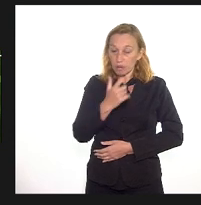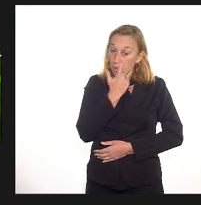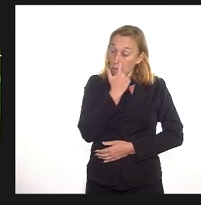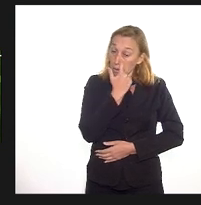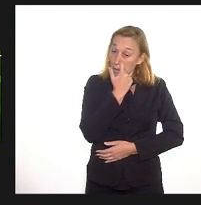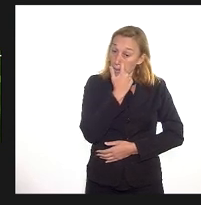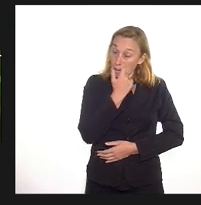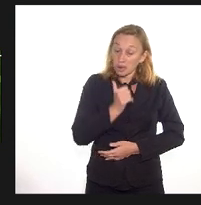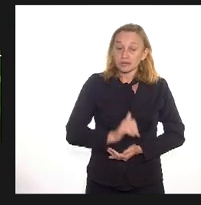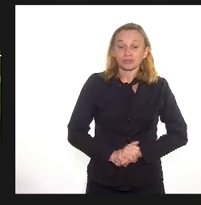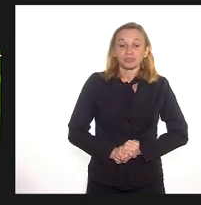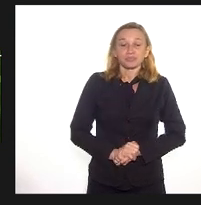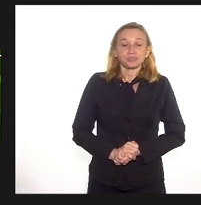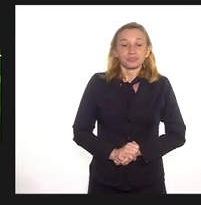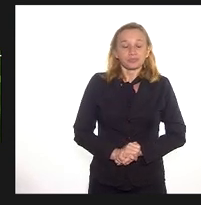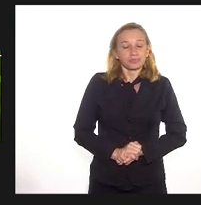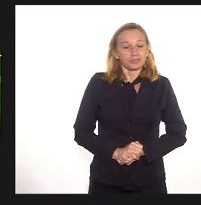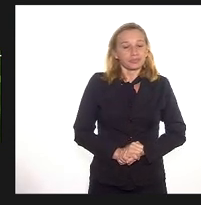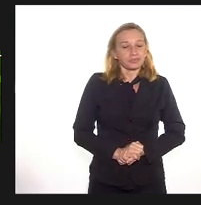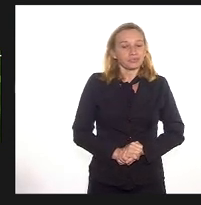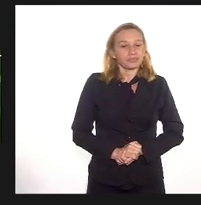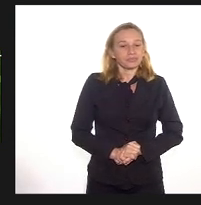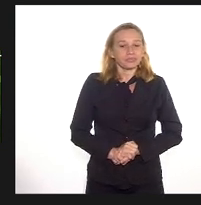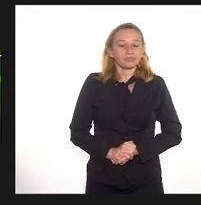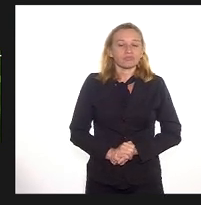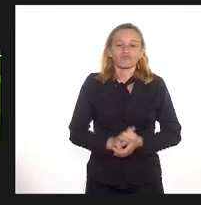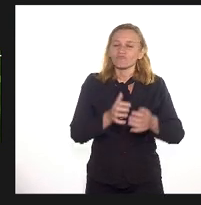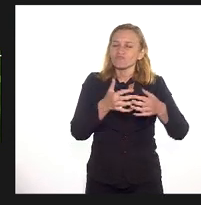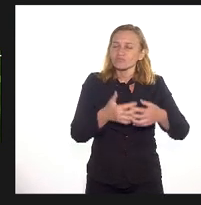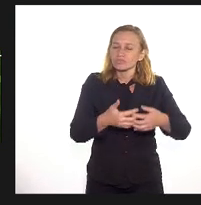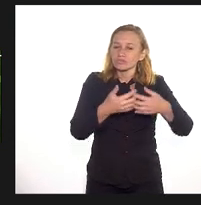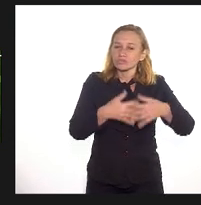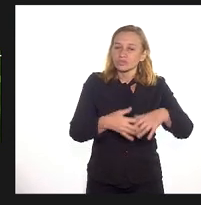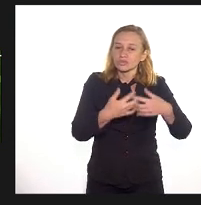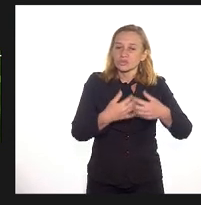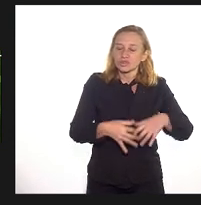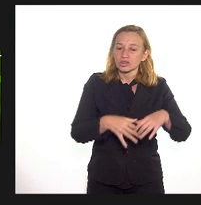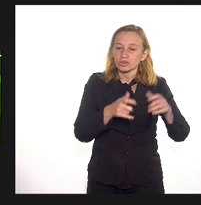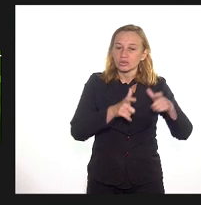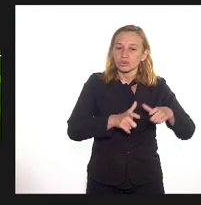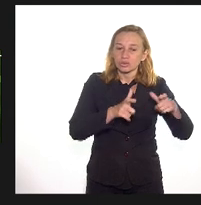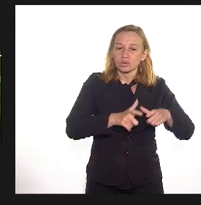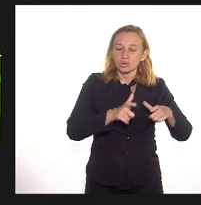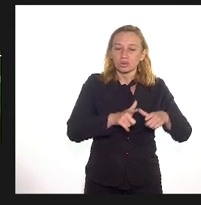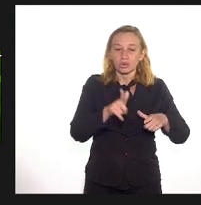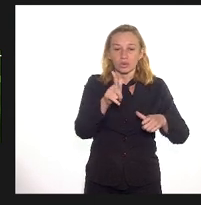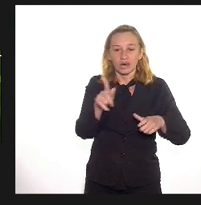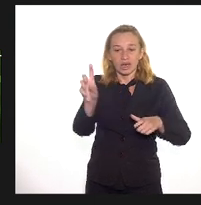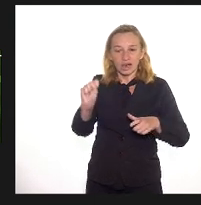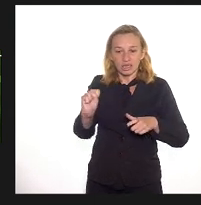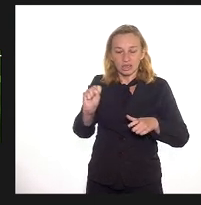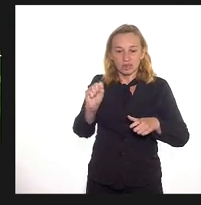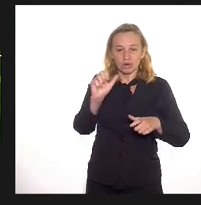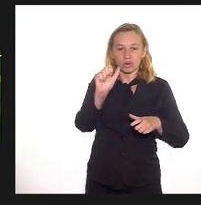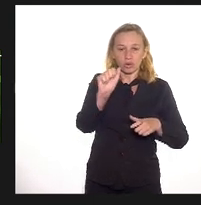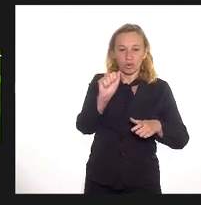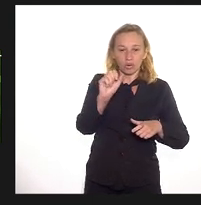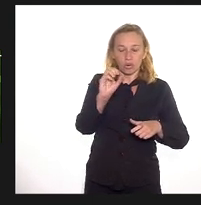Na parte em que há uma confusão da propriedade do gasoduto